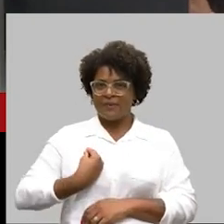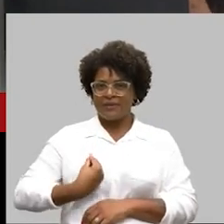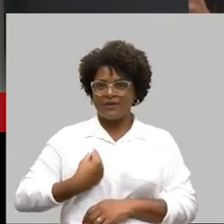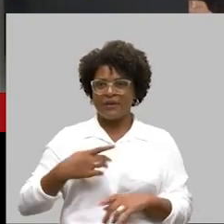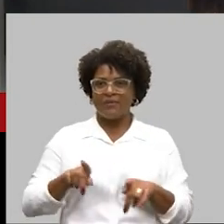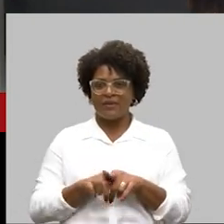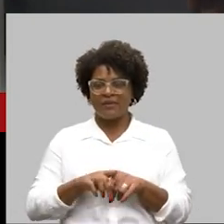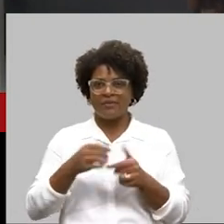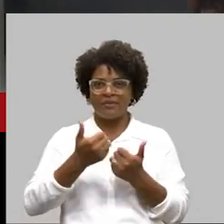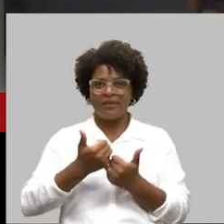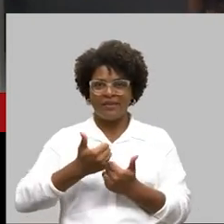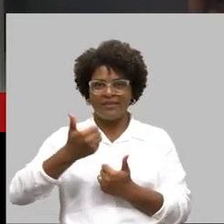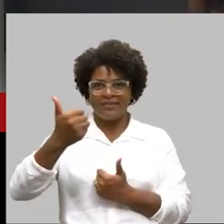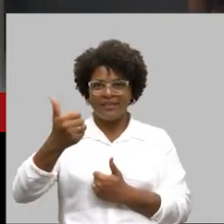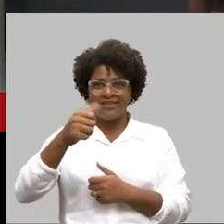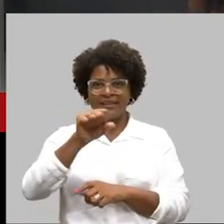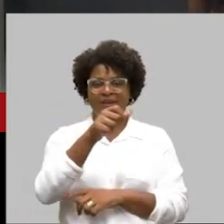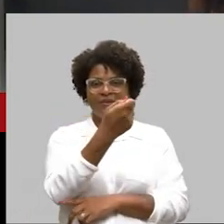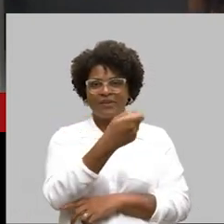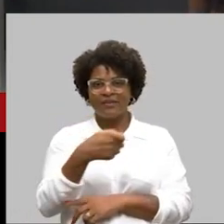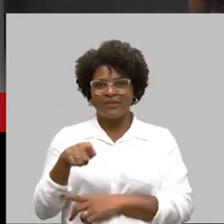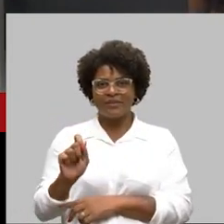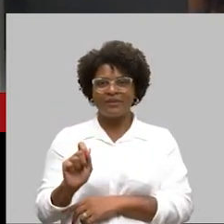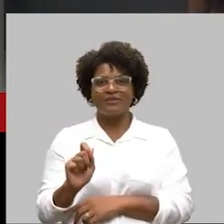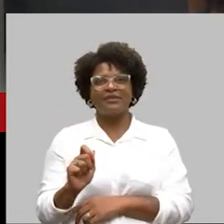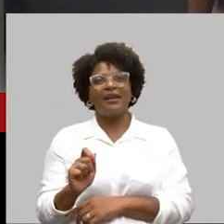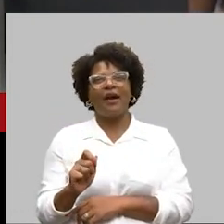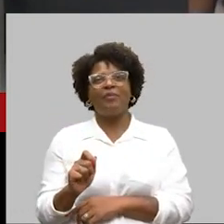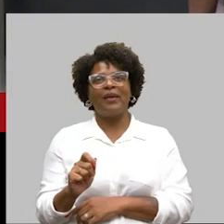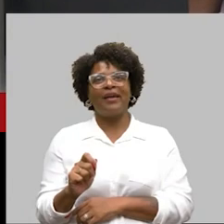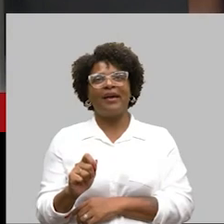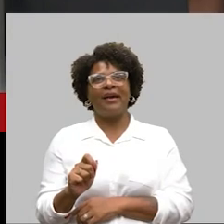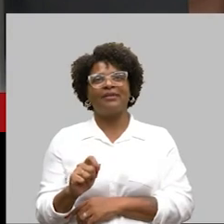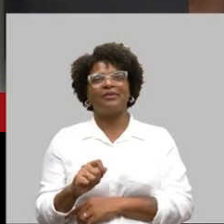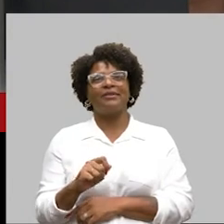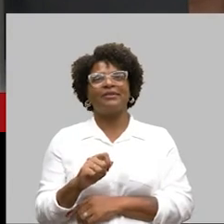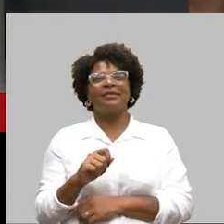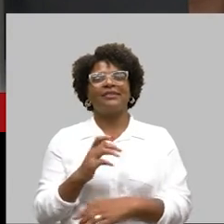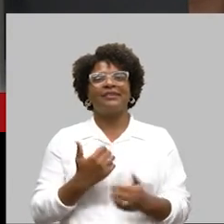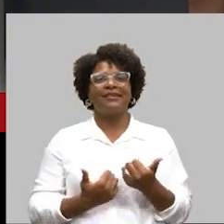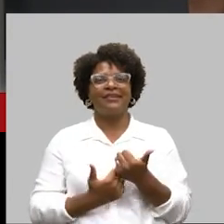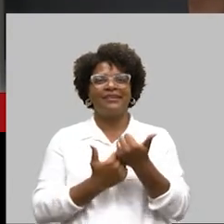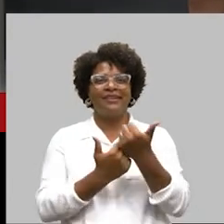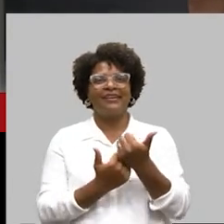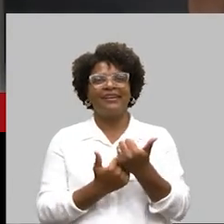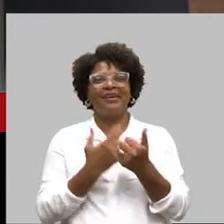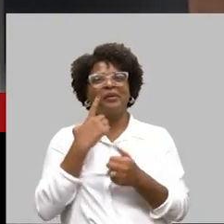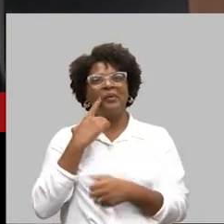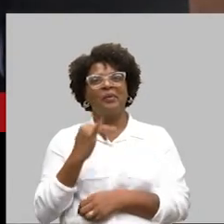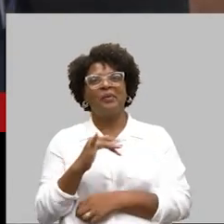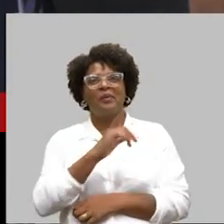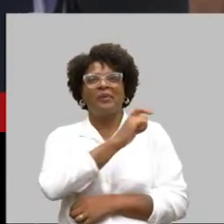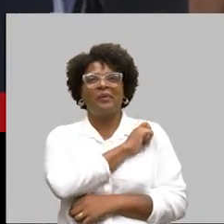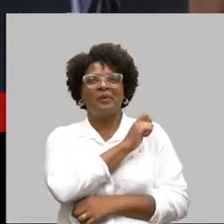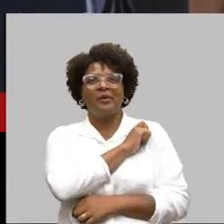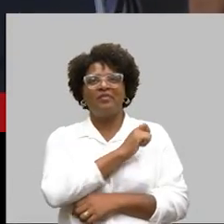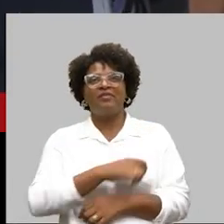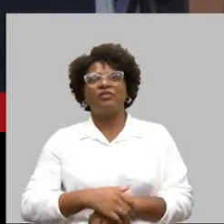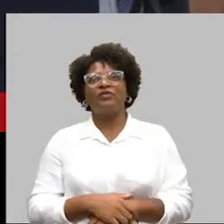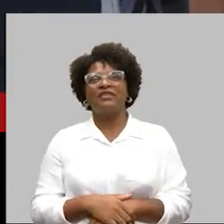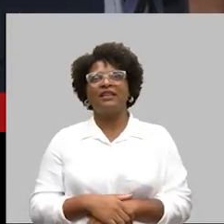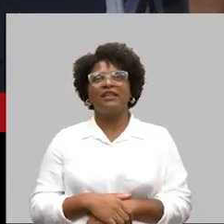das das associações mantenedoras né os representantes de pais e alunos Olha a gente